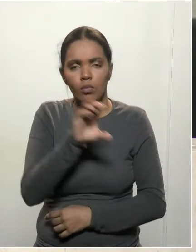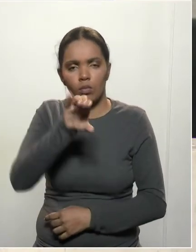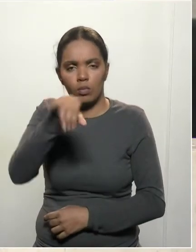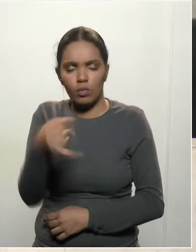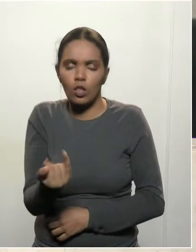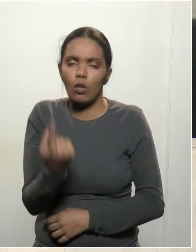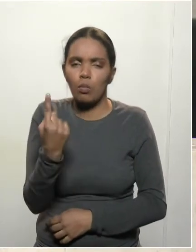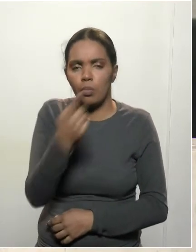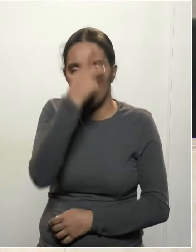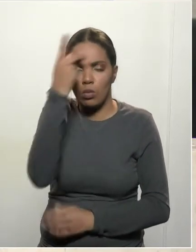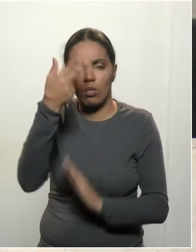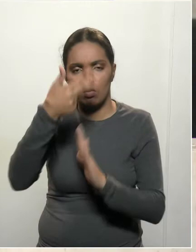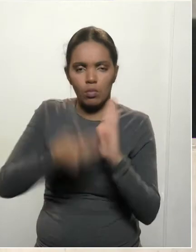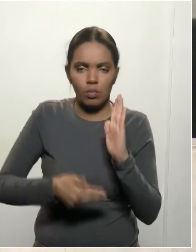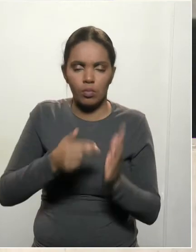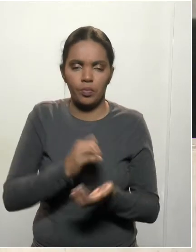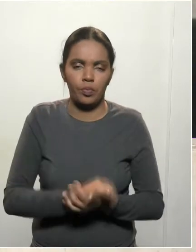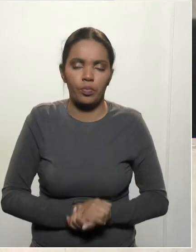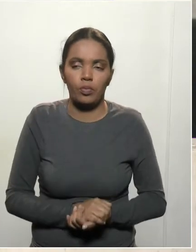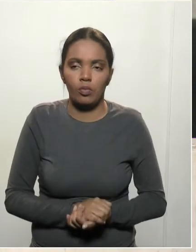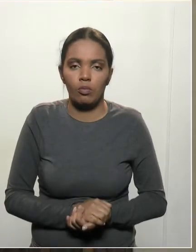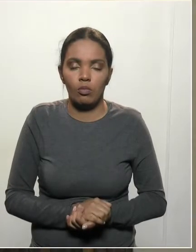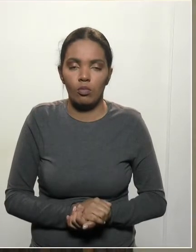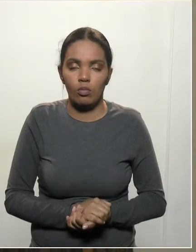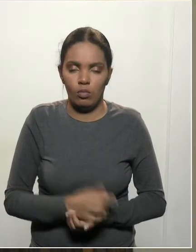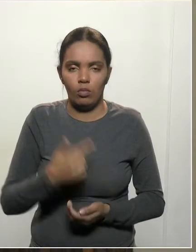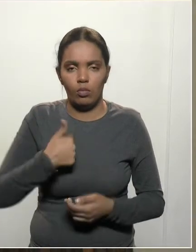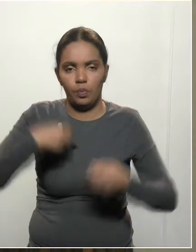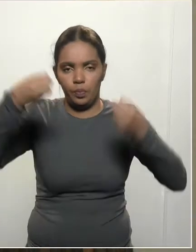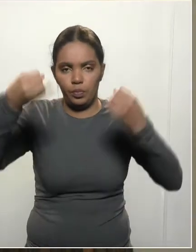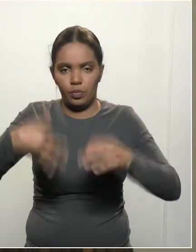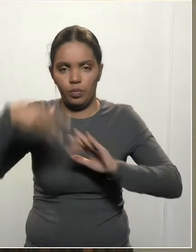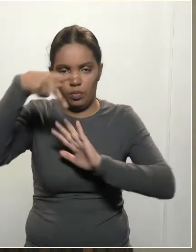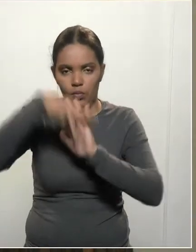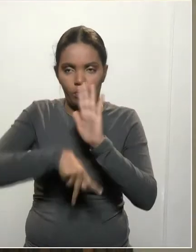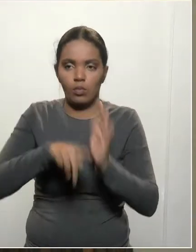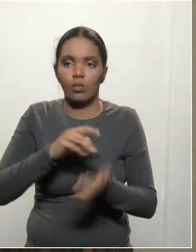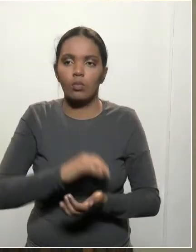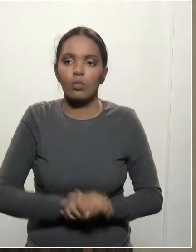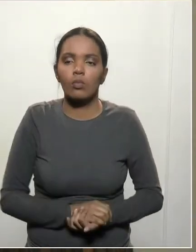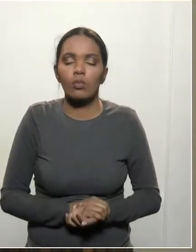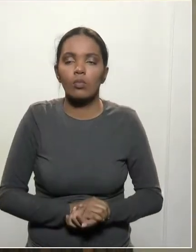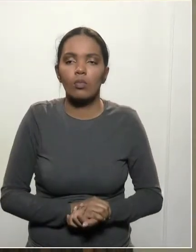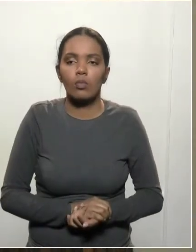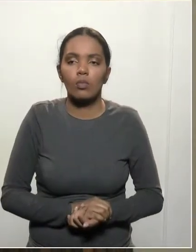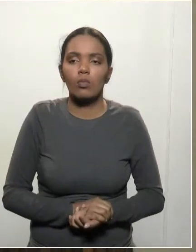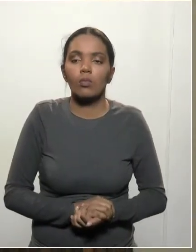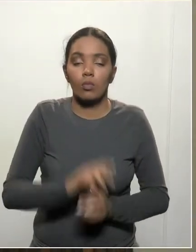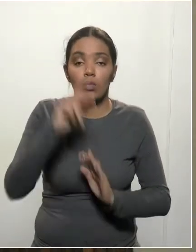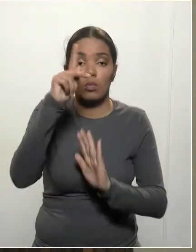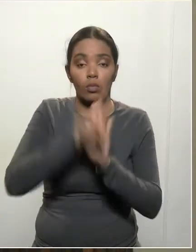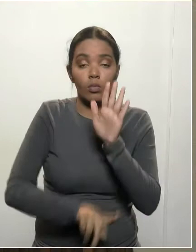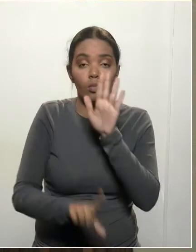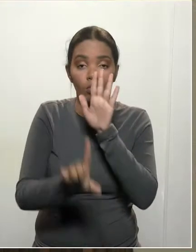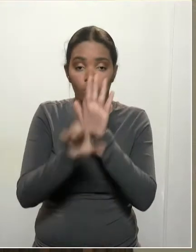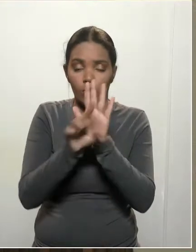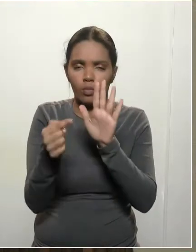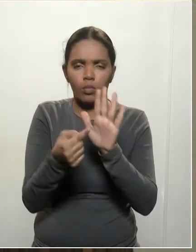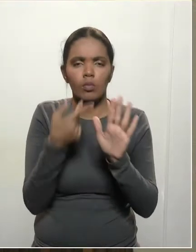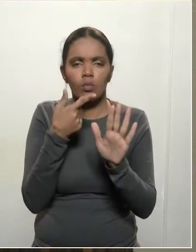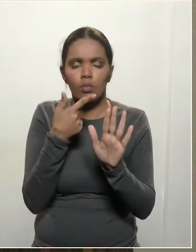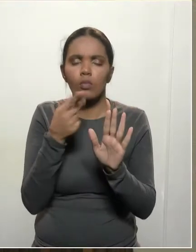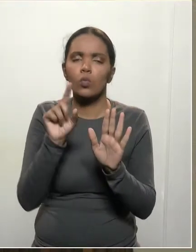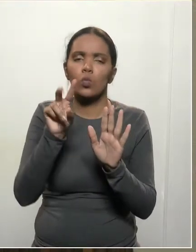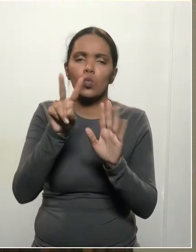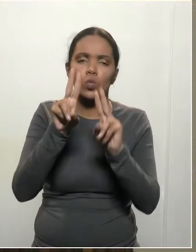designe o relator. Presidente, vou relatar o projeto. Ok. O presente projeto de lei pretende inserir no